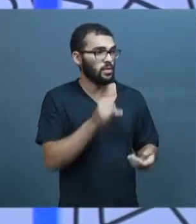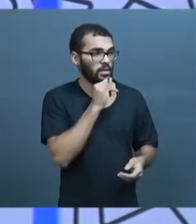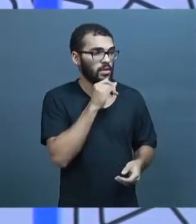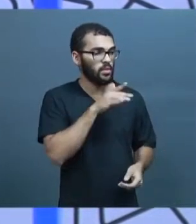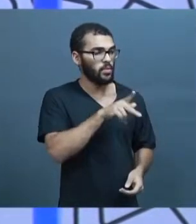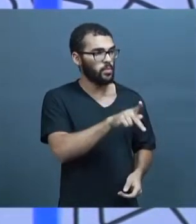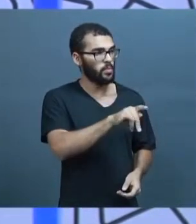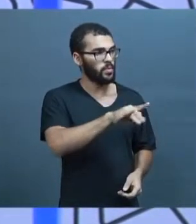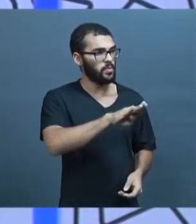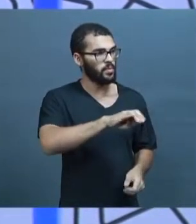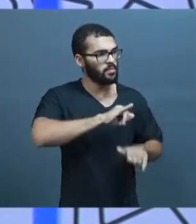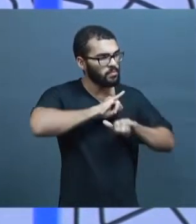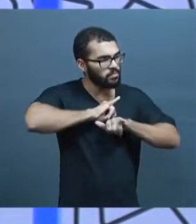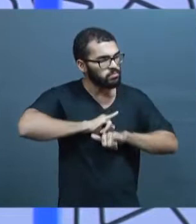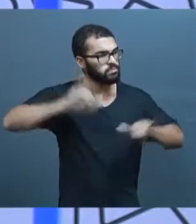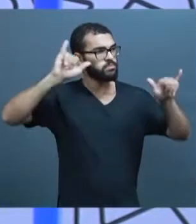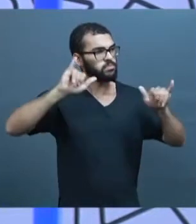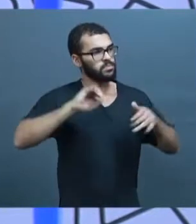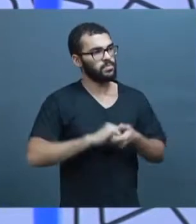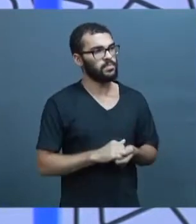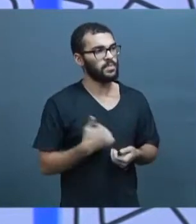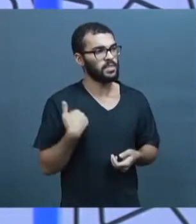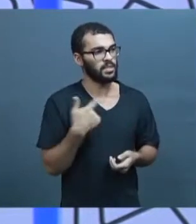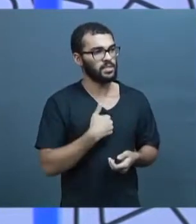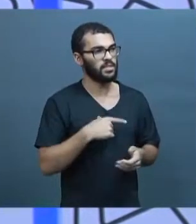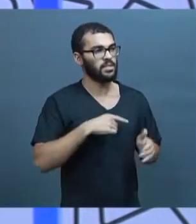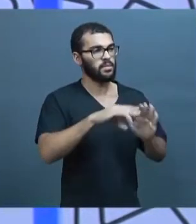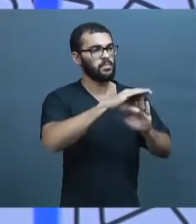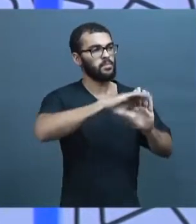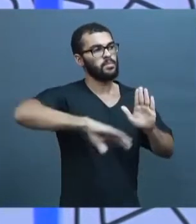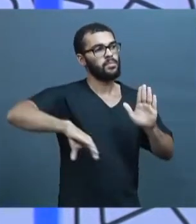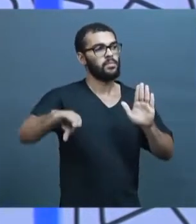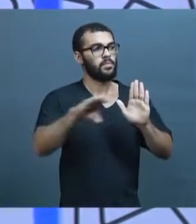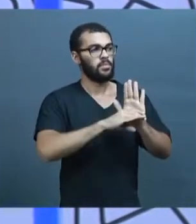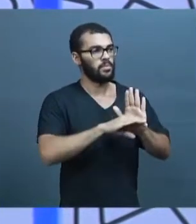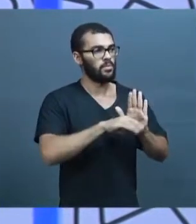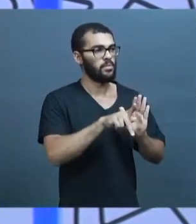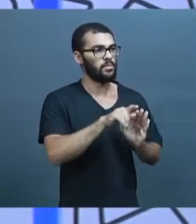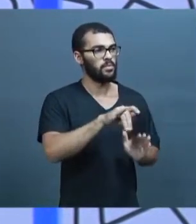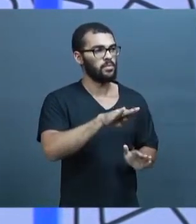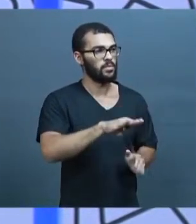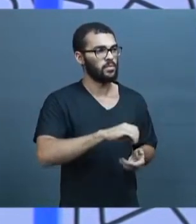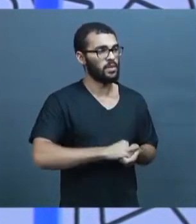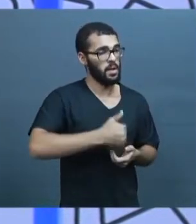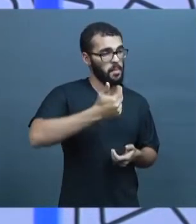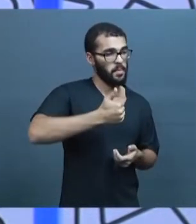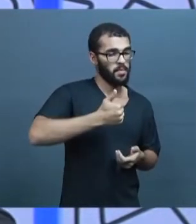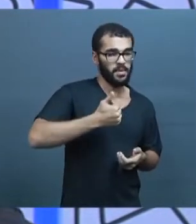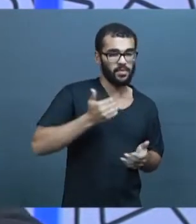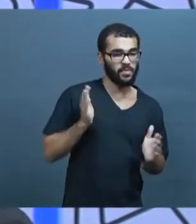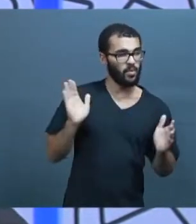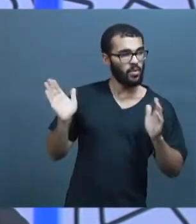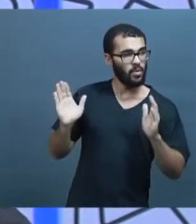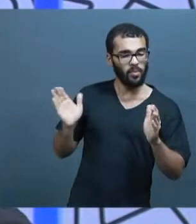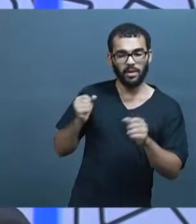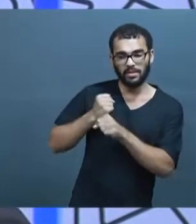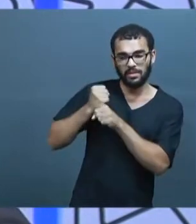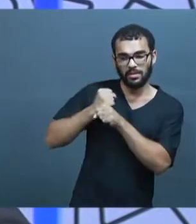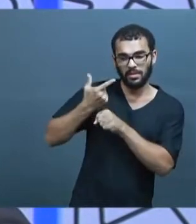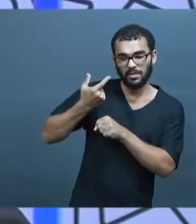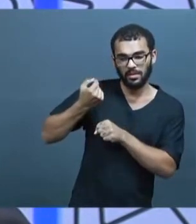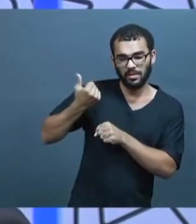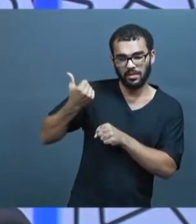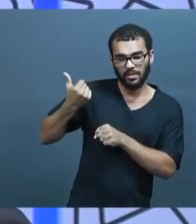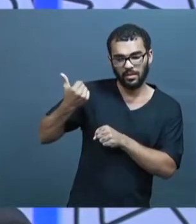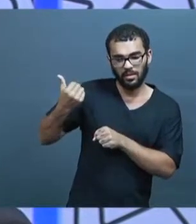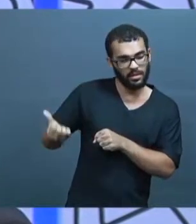divulgados. Nós tivemos aí uma queda do PIB, a primeira desde 2016. Estamos aí monitorando para ver como